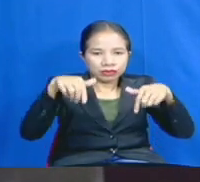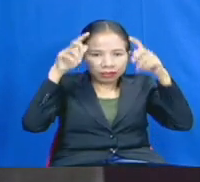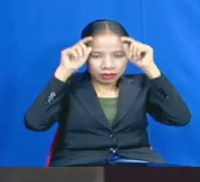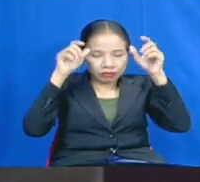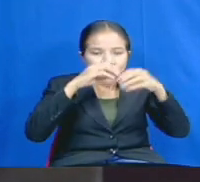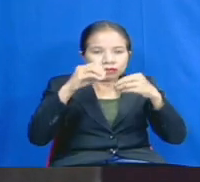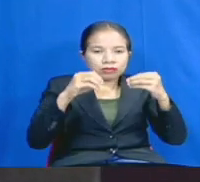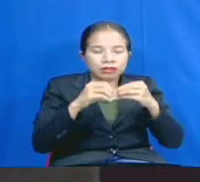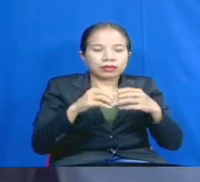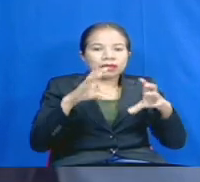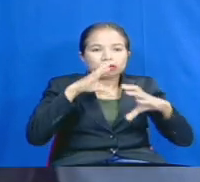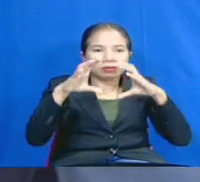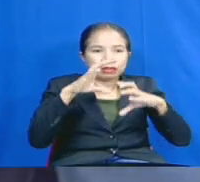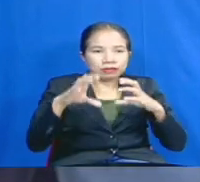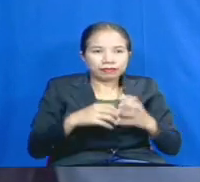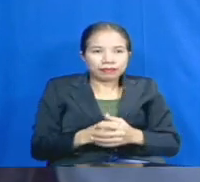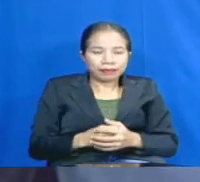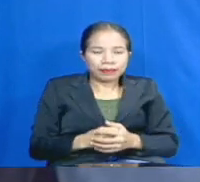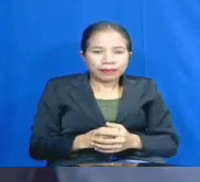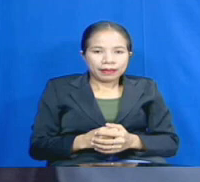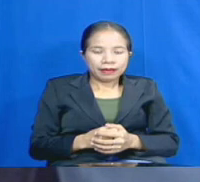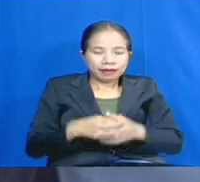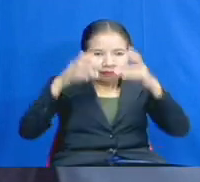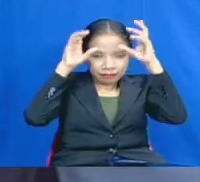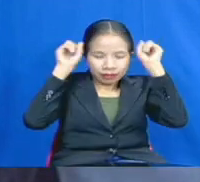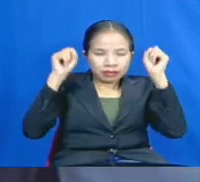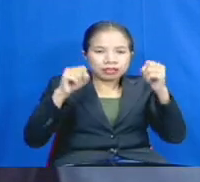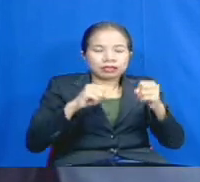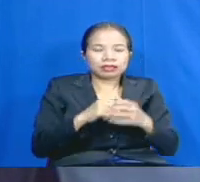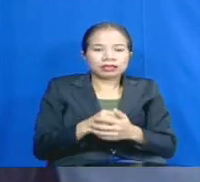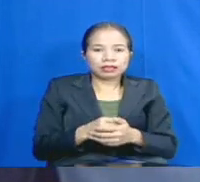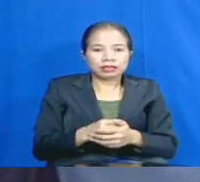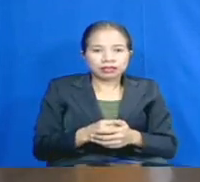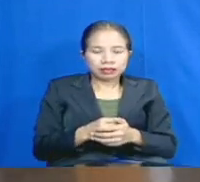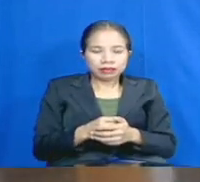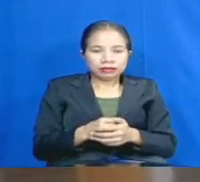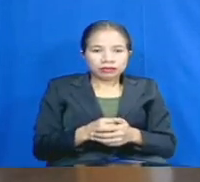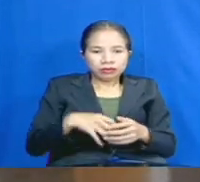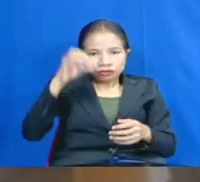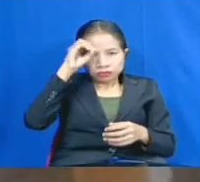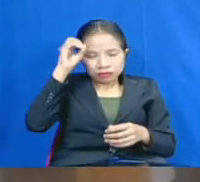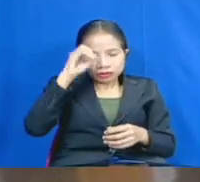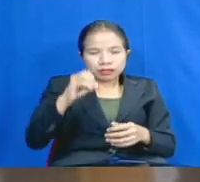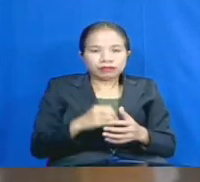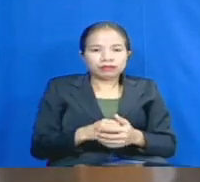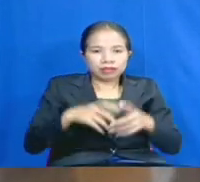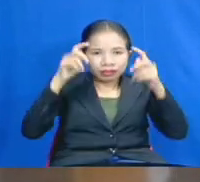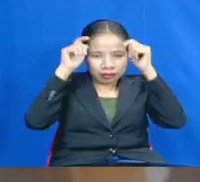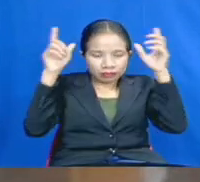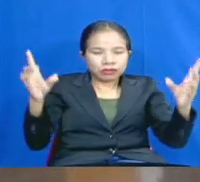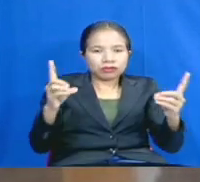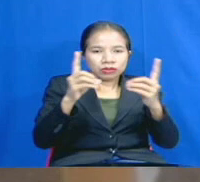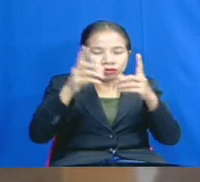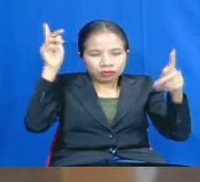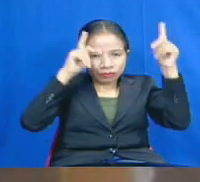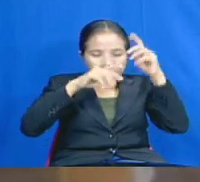e a setor telecomunicação. Presidente da companhia Kenja, Ted Katagi, observa Katak, durante a Timor-Leste enfrenta problema e